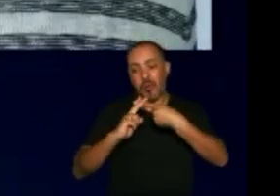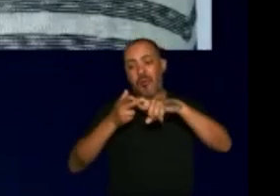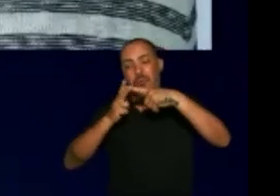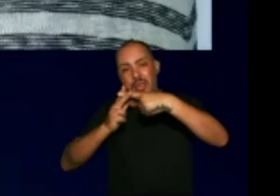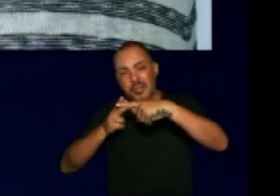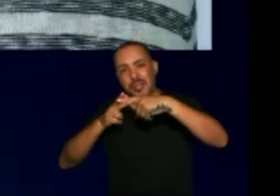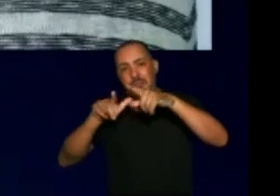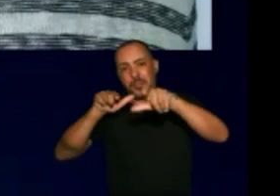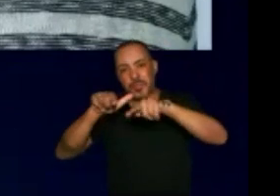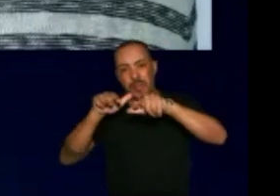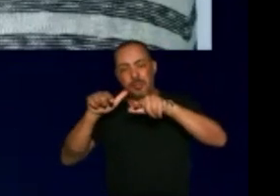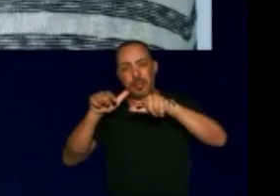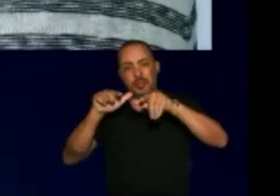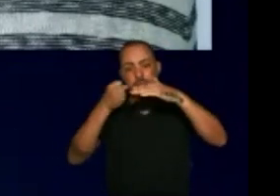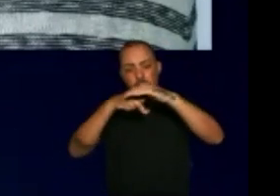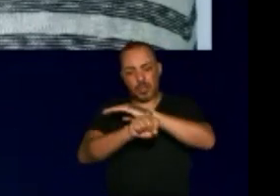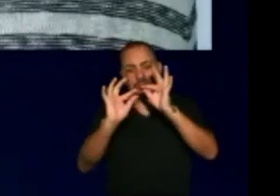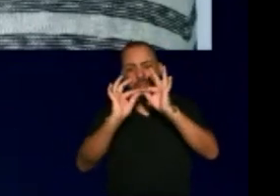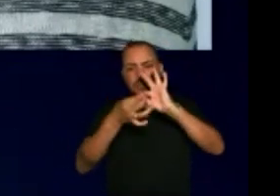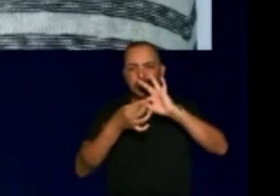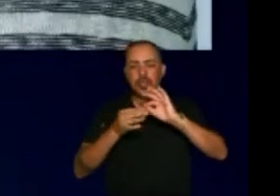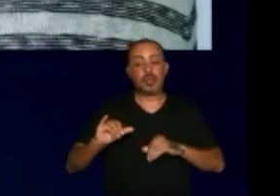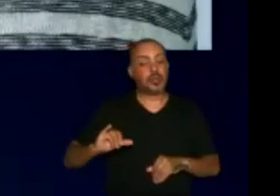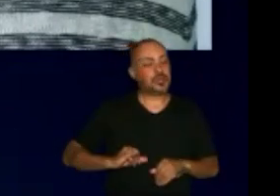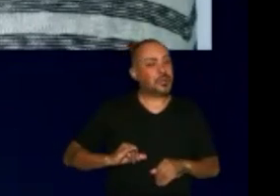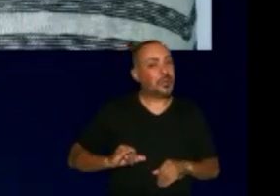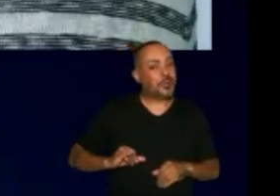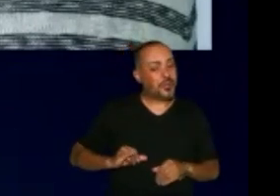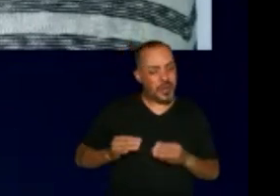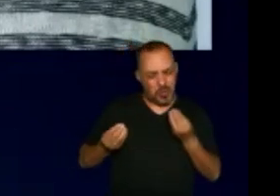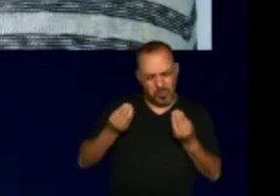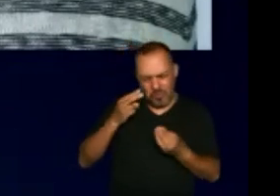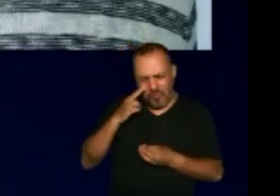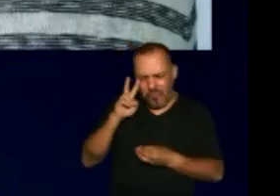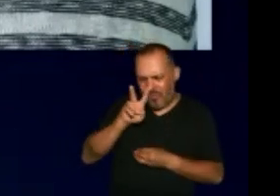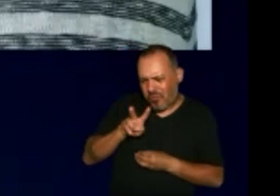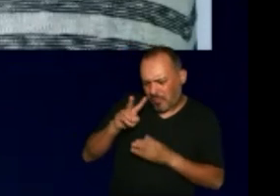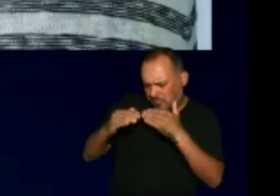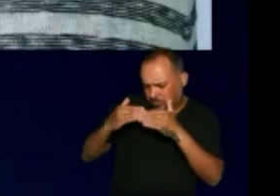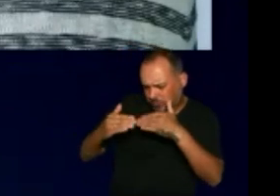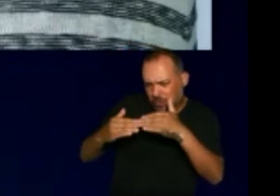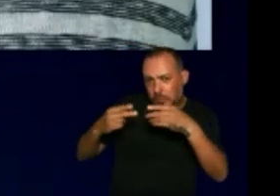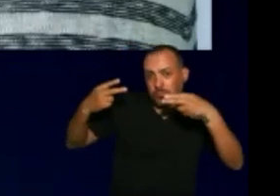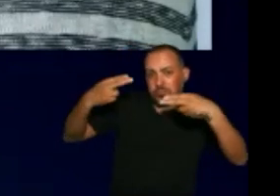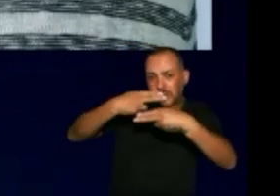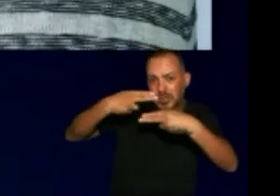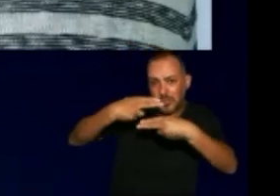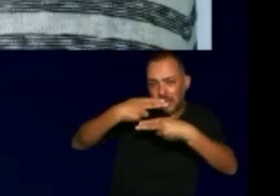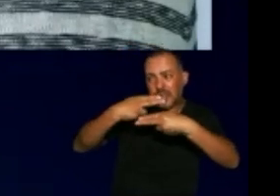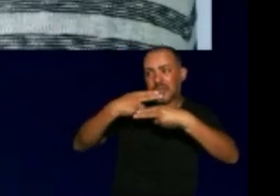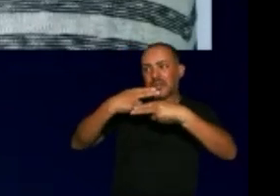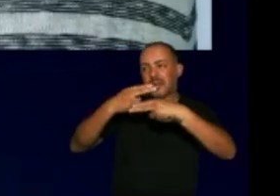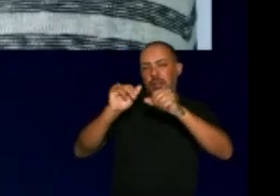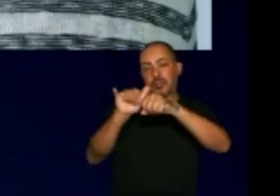mercado internacional. Então, isso foi uma dor que a gente identificou dentro das ações que a gente desenvolve com o Sebrae, na linha estratégica de